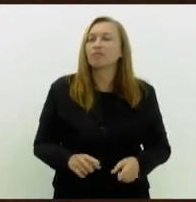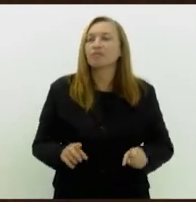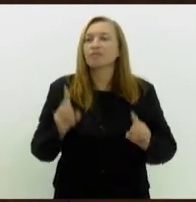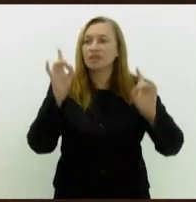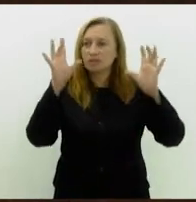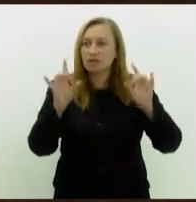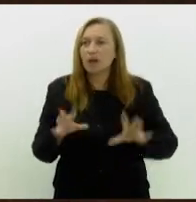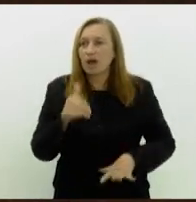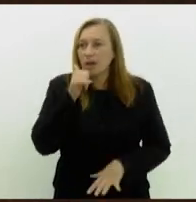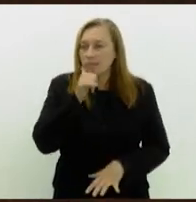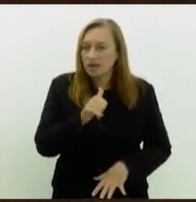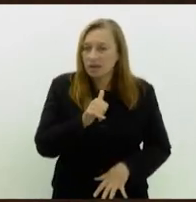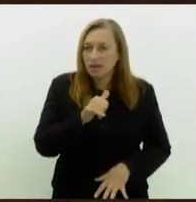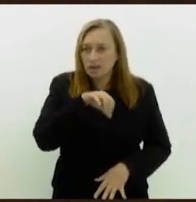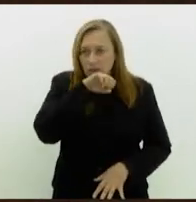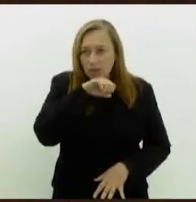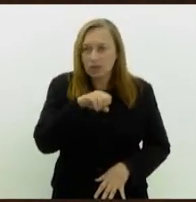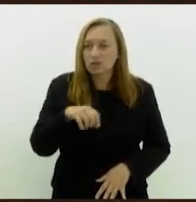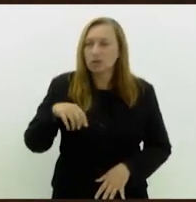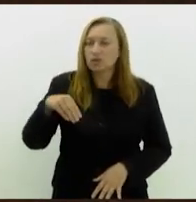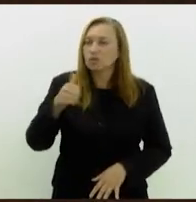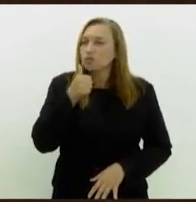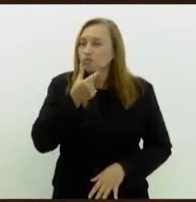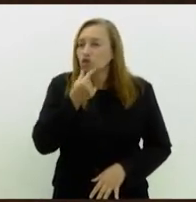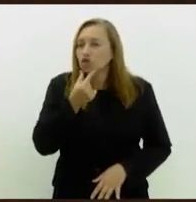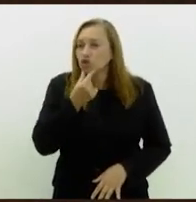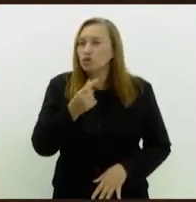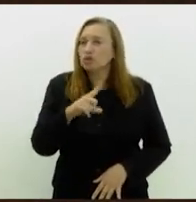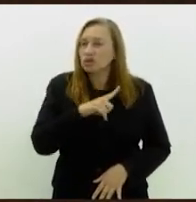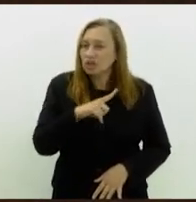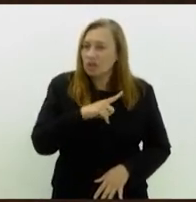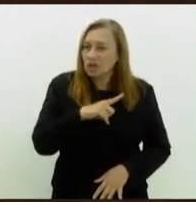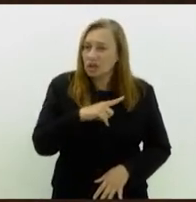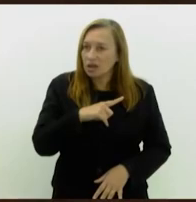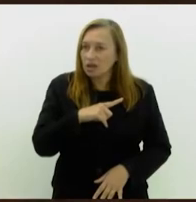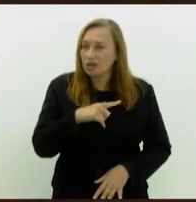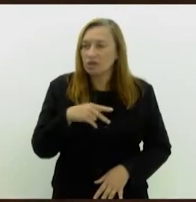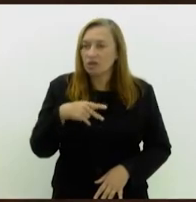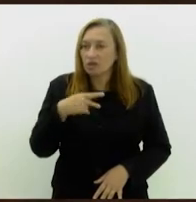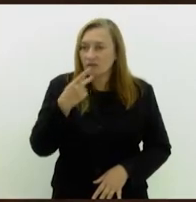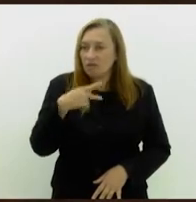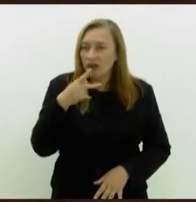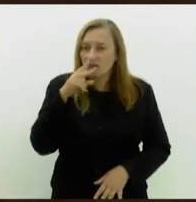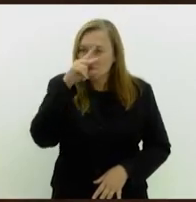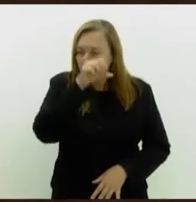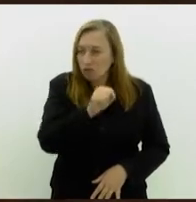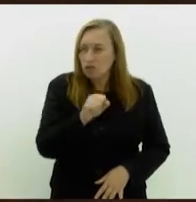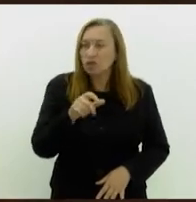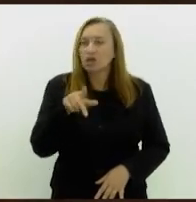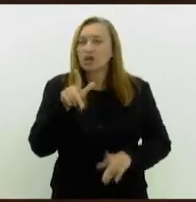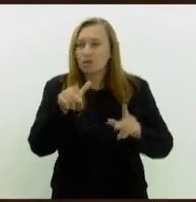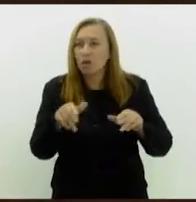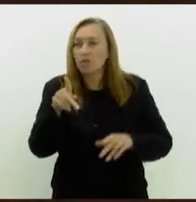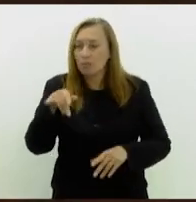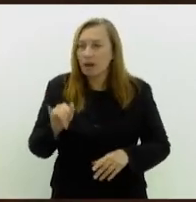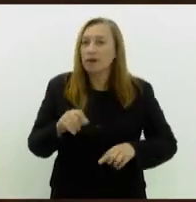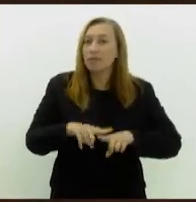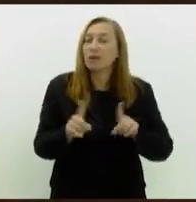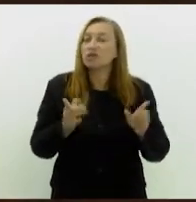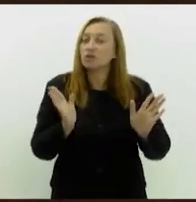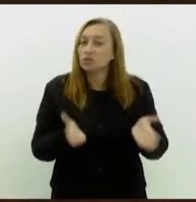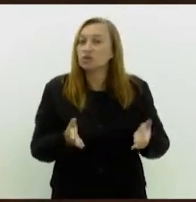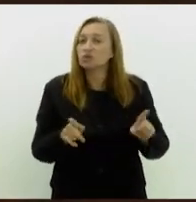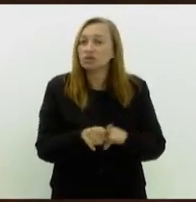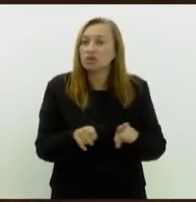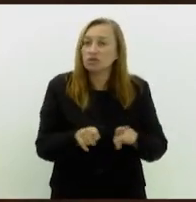a mãe Eh do Moreno teve uma uma um protagonismo muito forte assim como como seu pai mas que hoje também